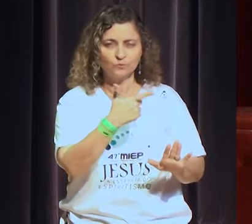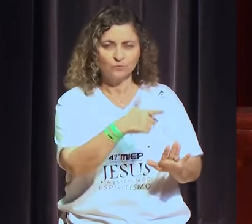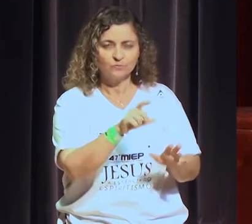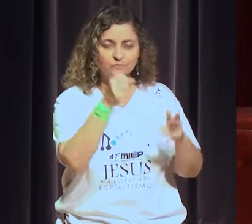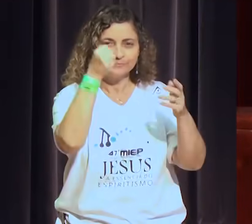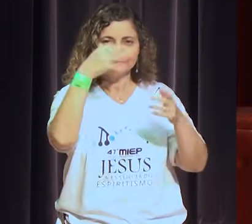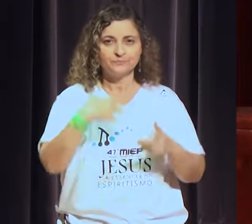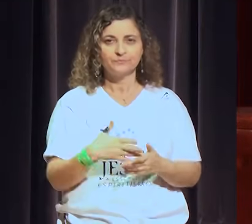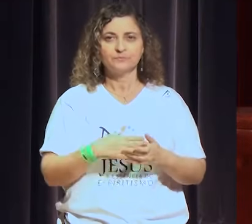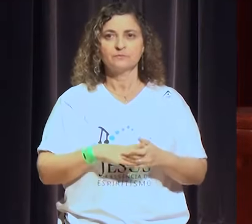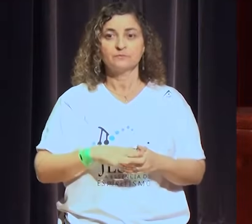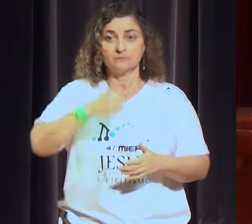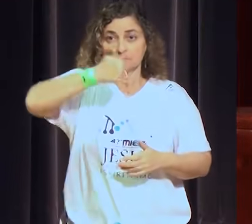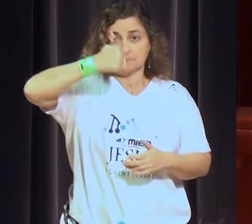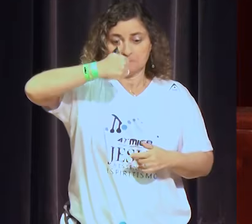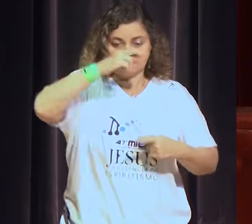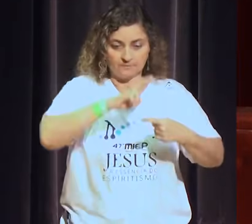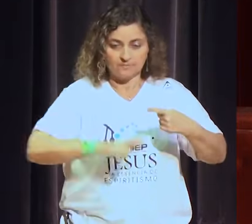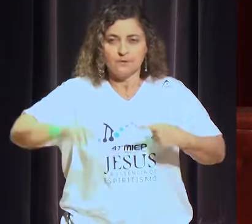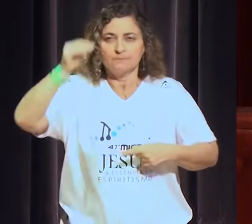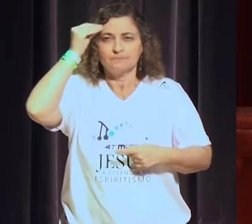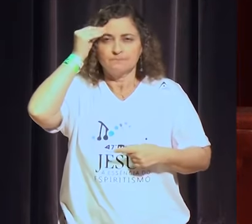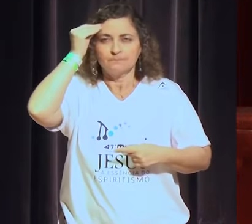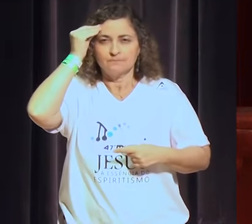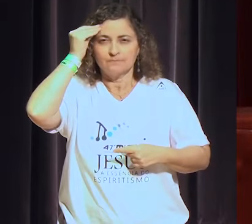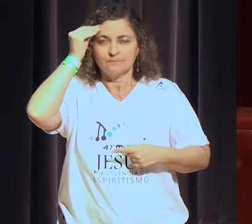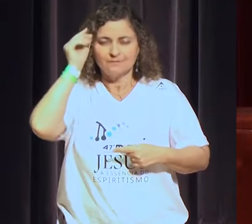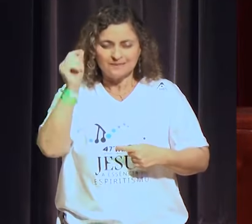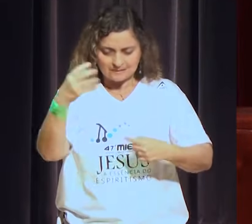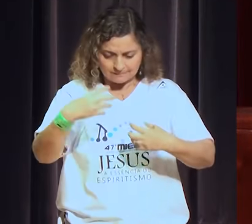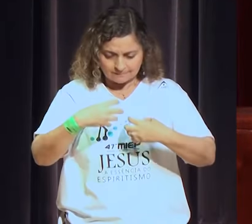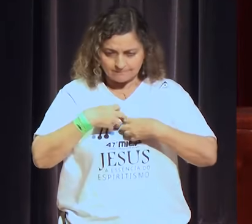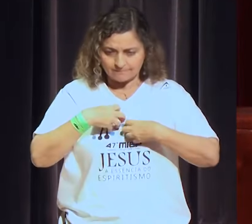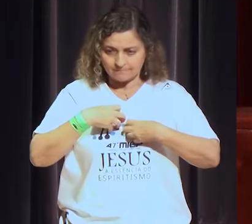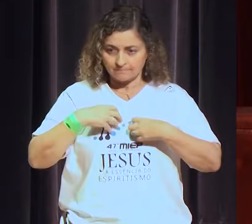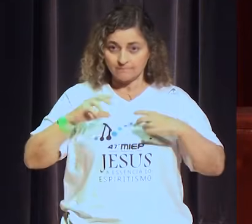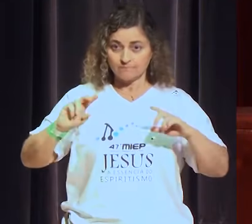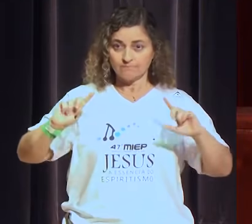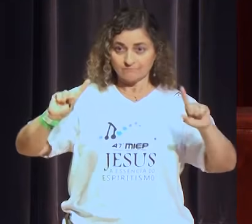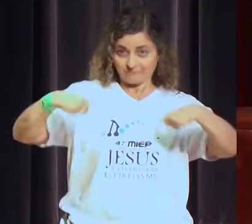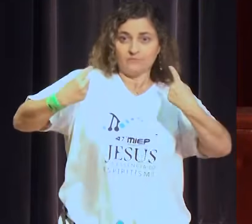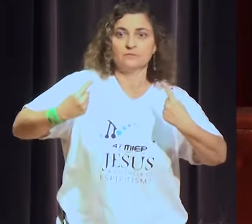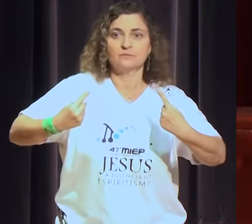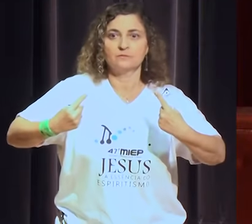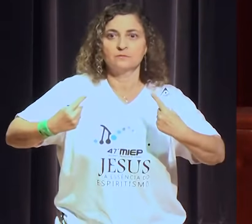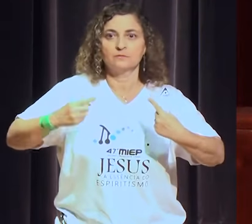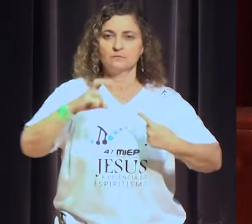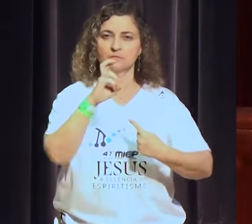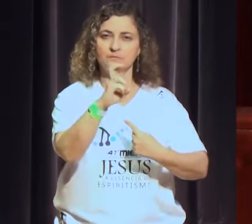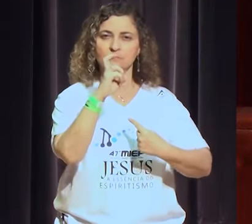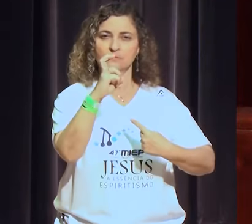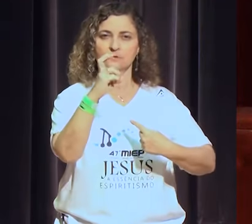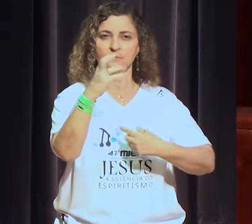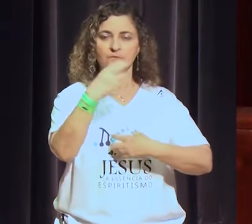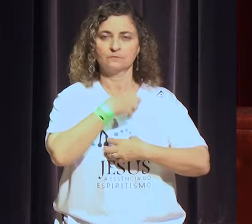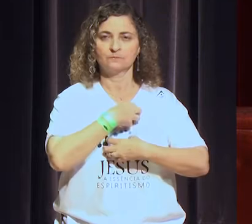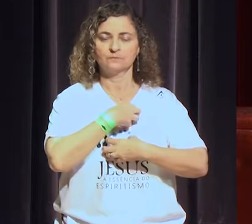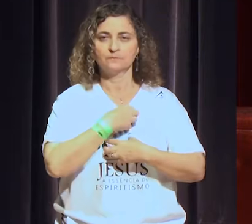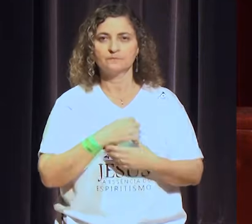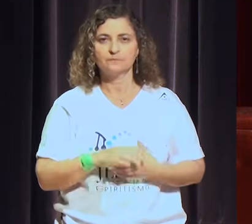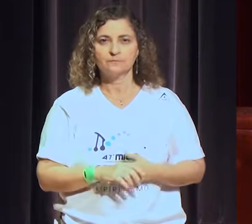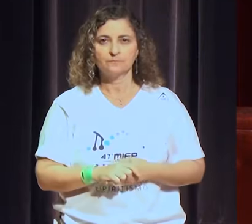experiência religiosa é aquela que desafia os cinco sentidos. os cinco sentidos.